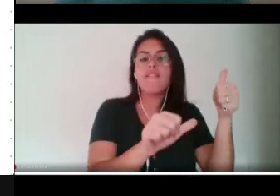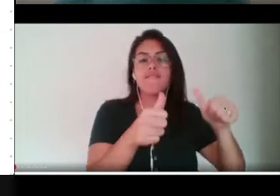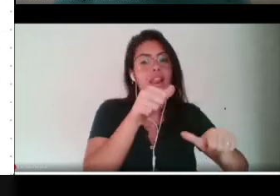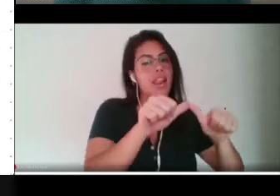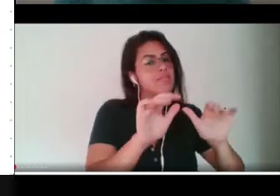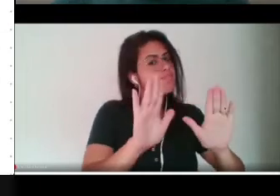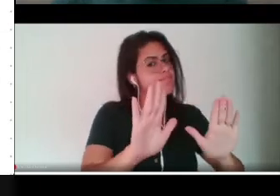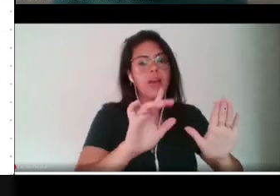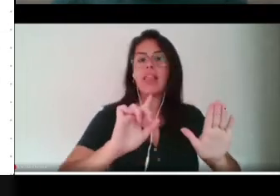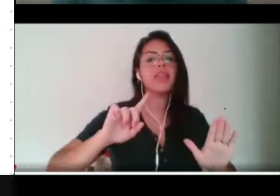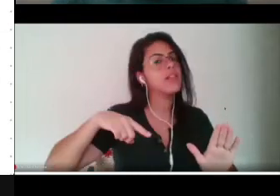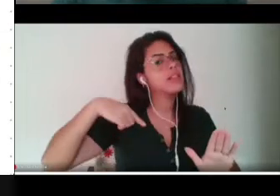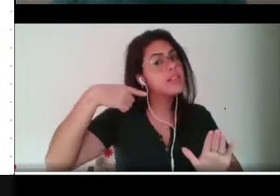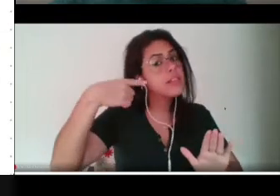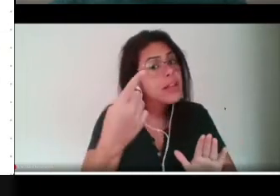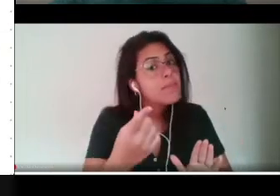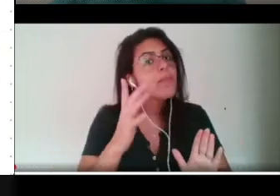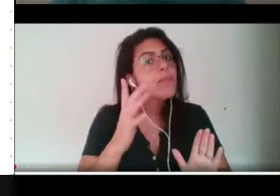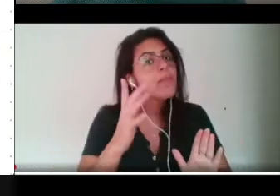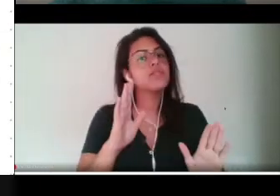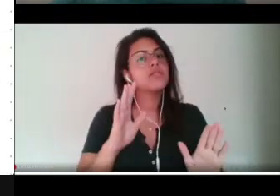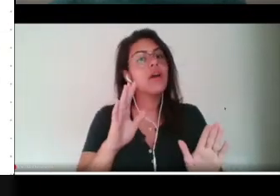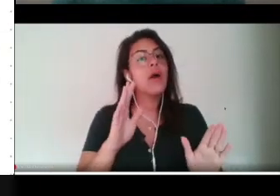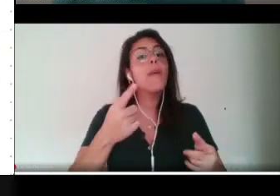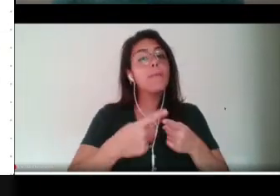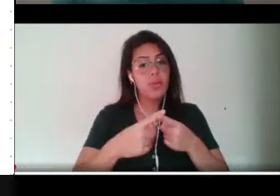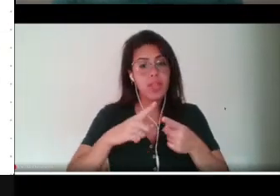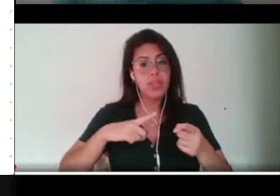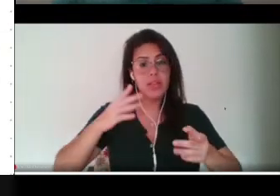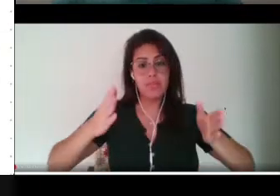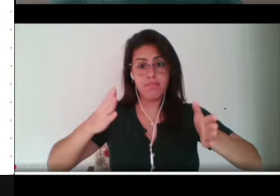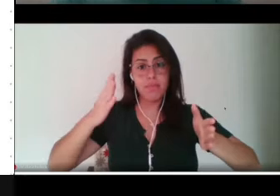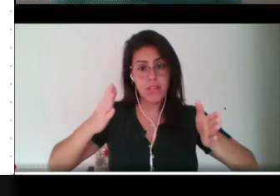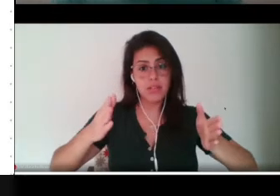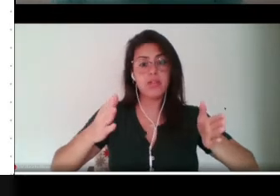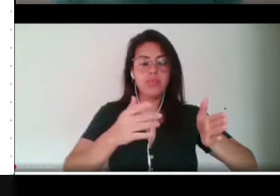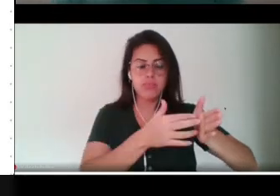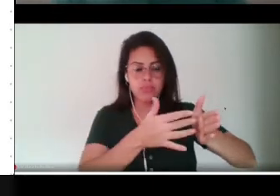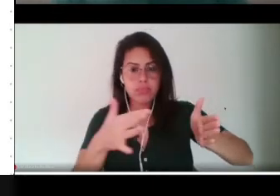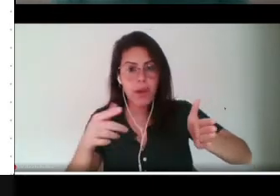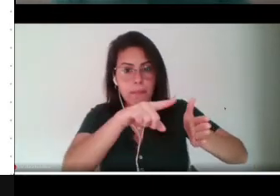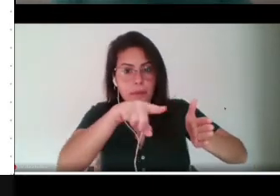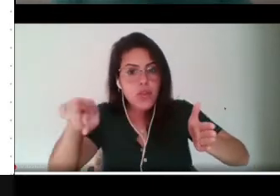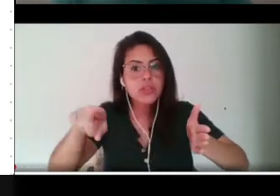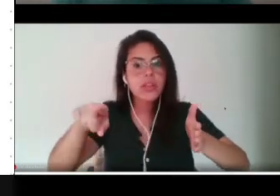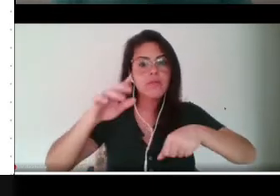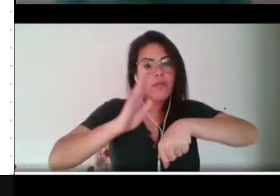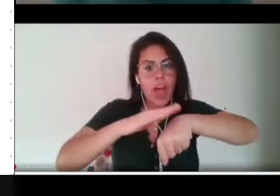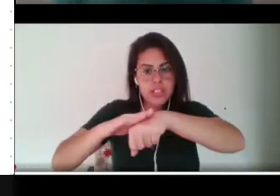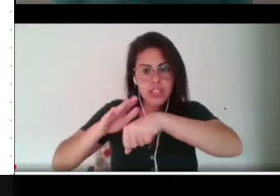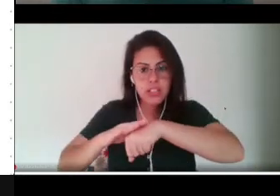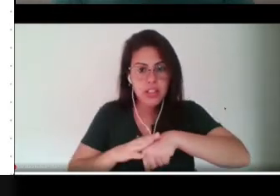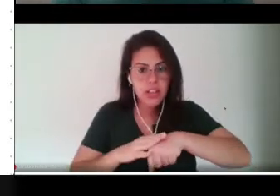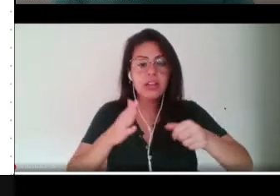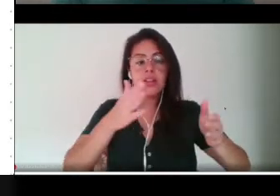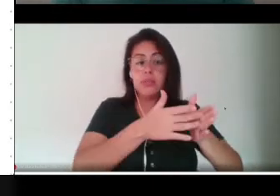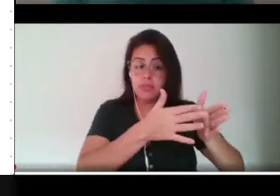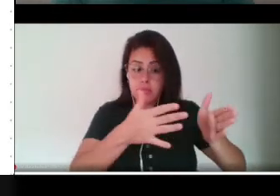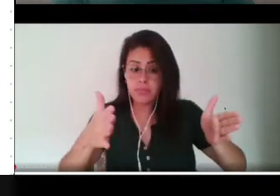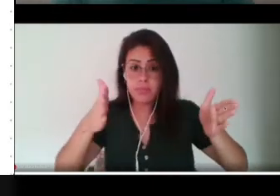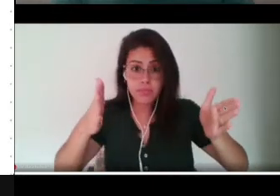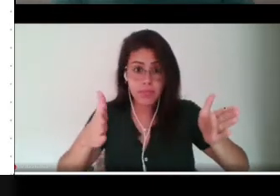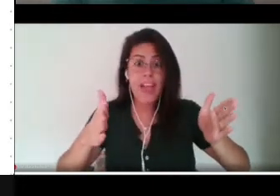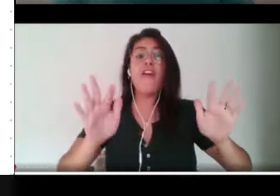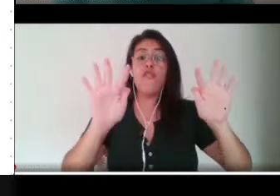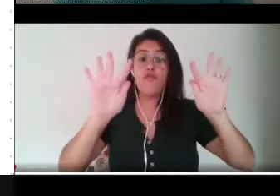depois que o questionário é fechado, tá? Porque eu preciso que vocês façam os exercícios sozinhos. É